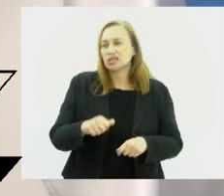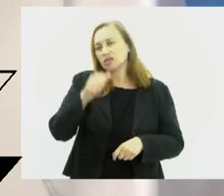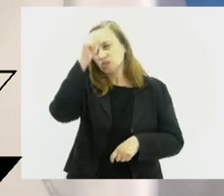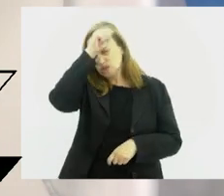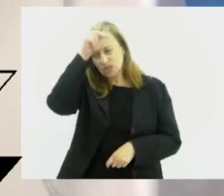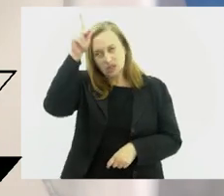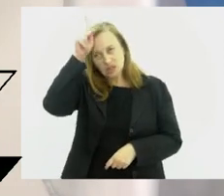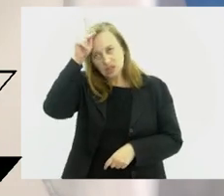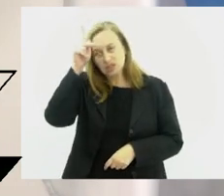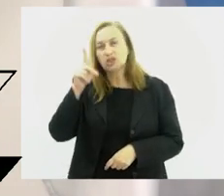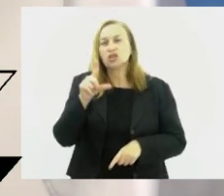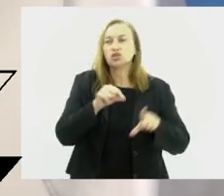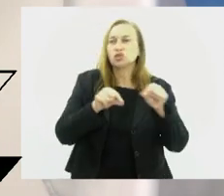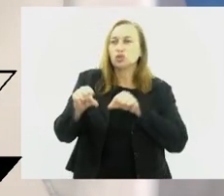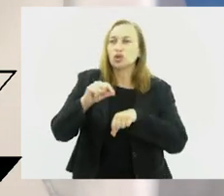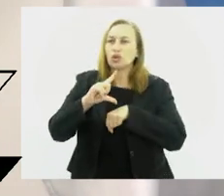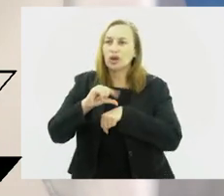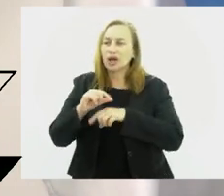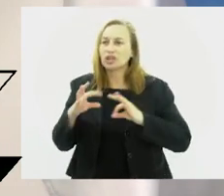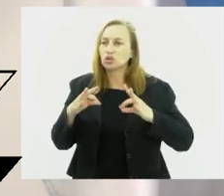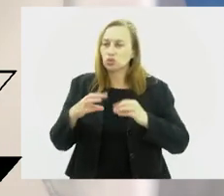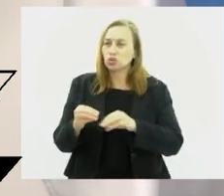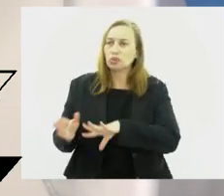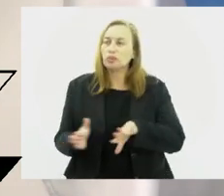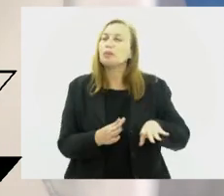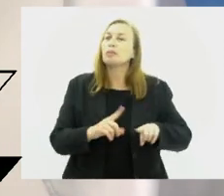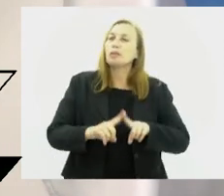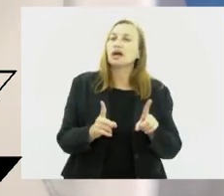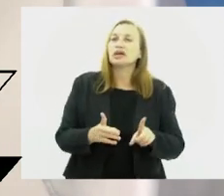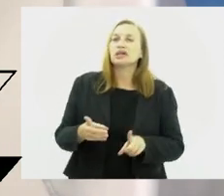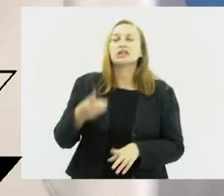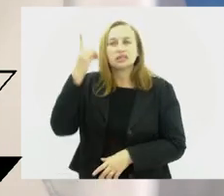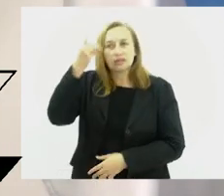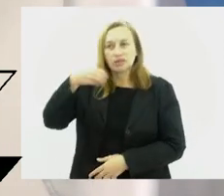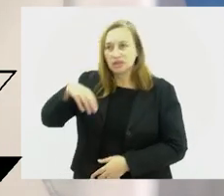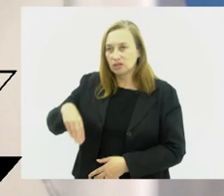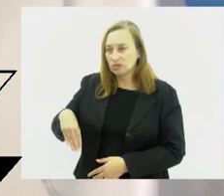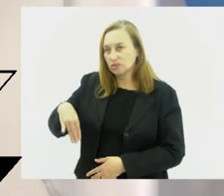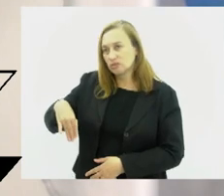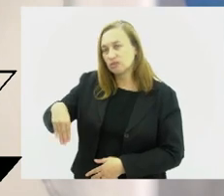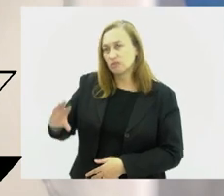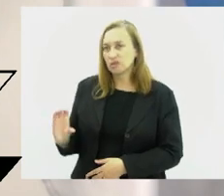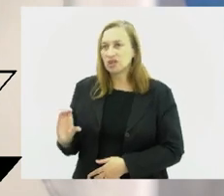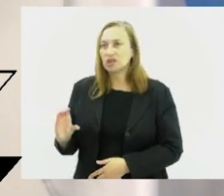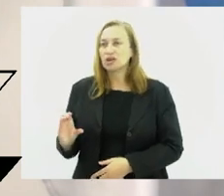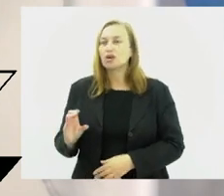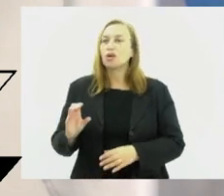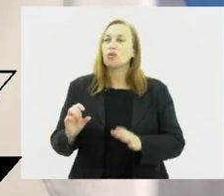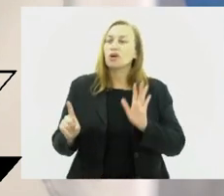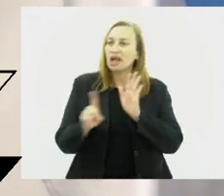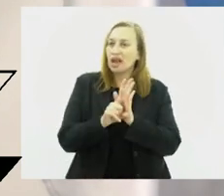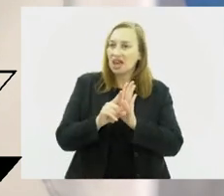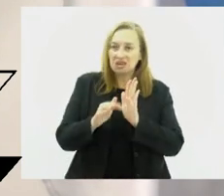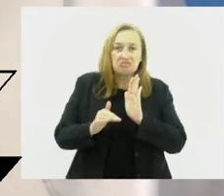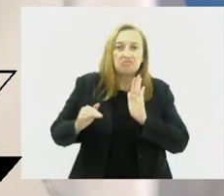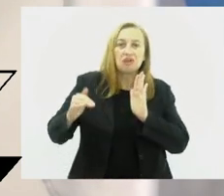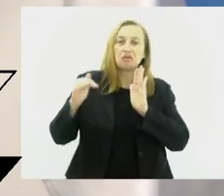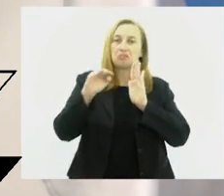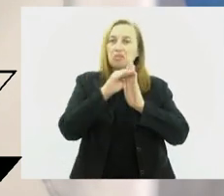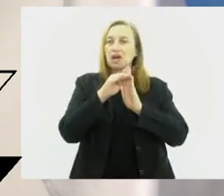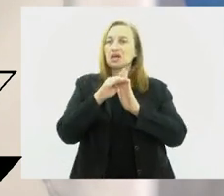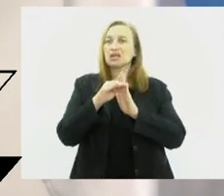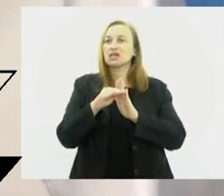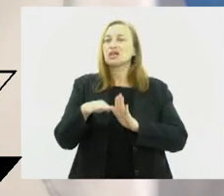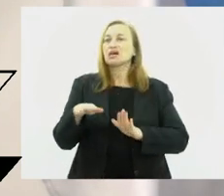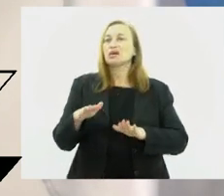de funcionamento e tudo mais. O que o deputado Mink está propondo de uma lei maior, talvez seja mais para o âmbito